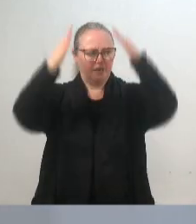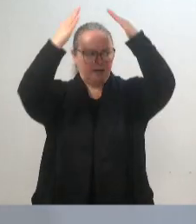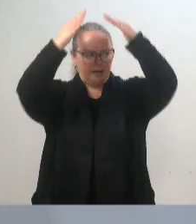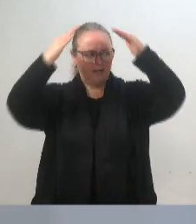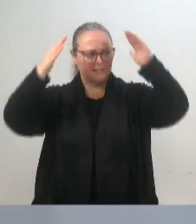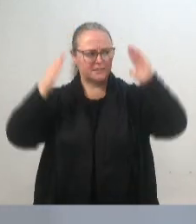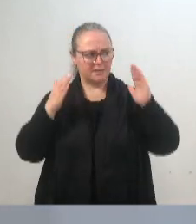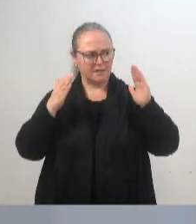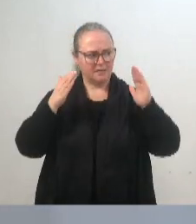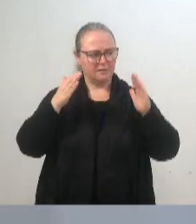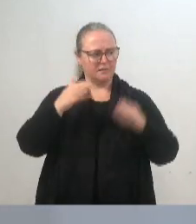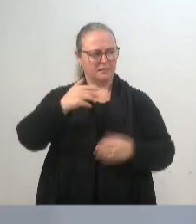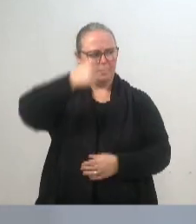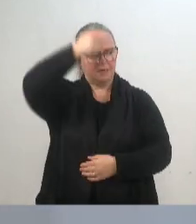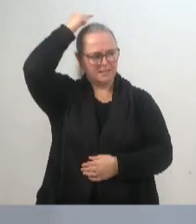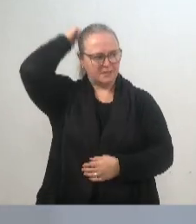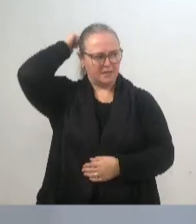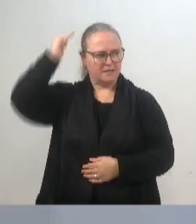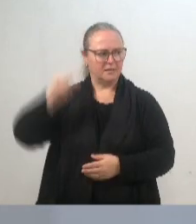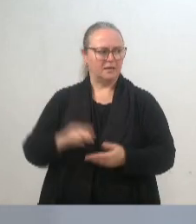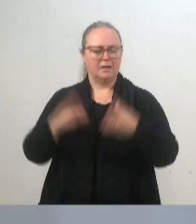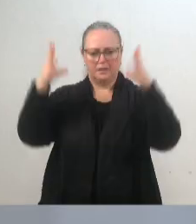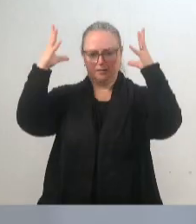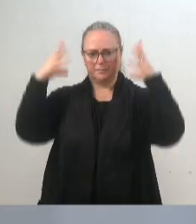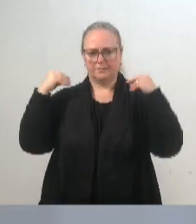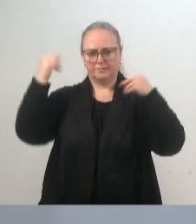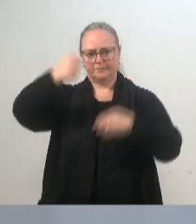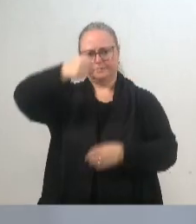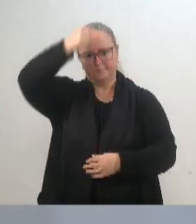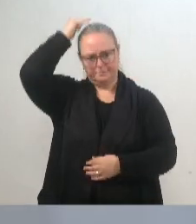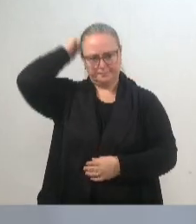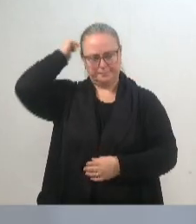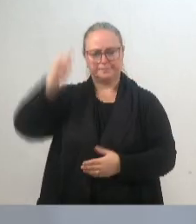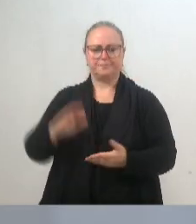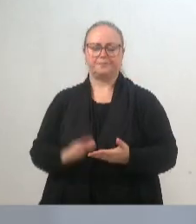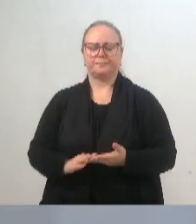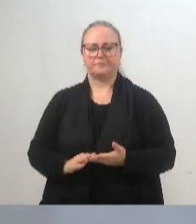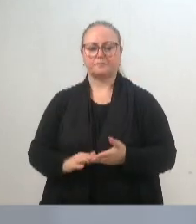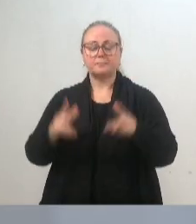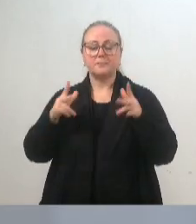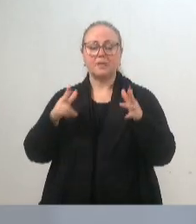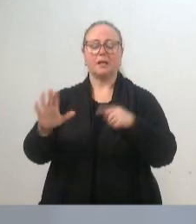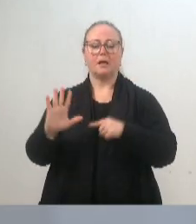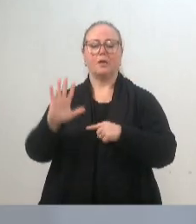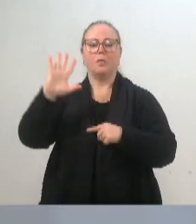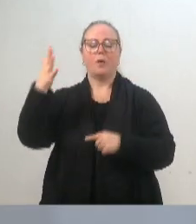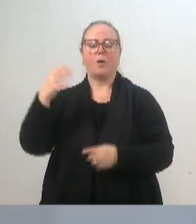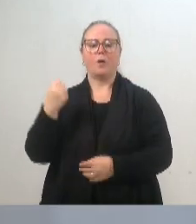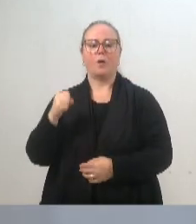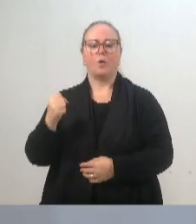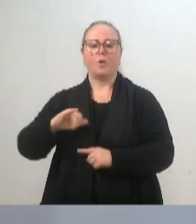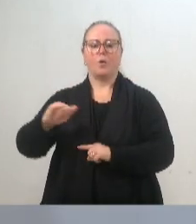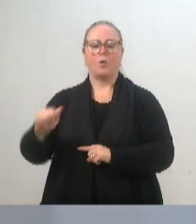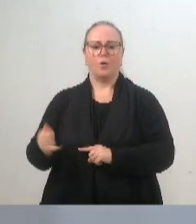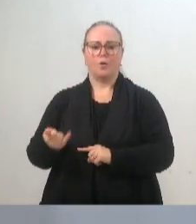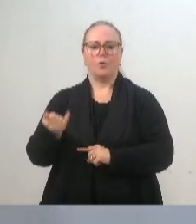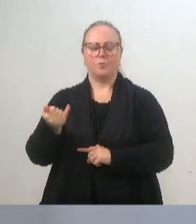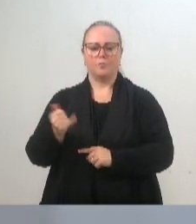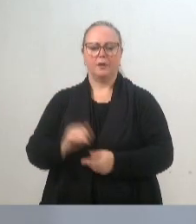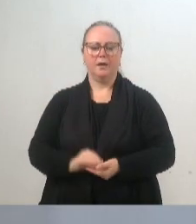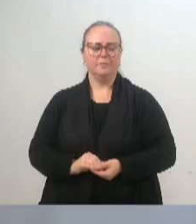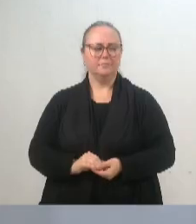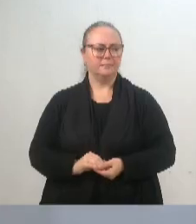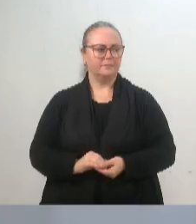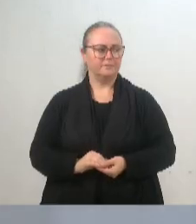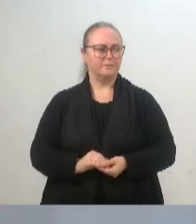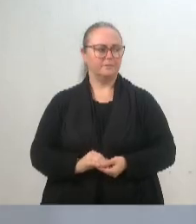no que aconteceu em janeiro de 2023, o fatídico 8 de janeiro. Só que até onde eu tenho conhecimento, a nossa